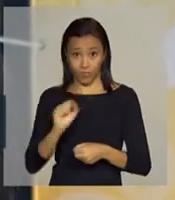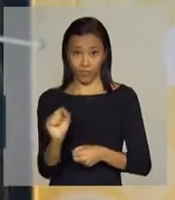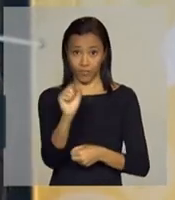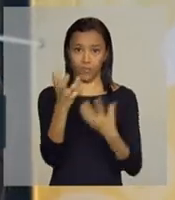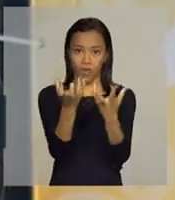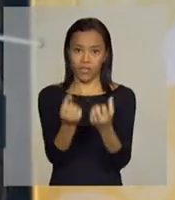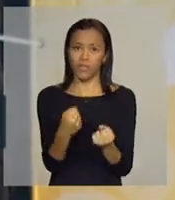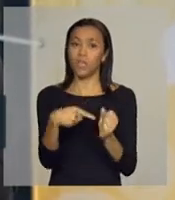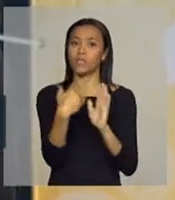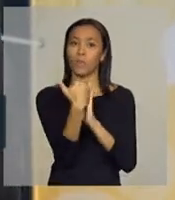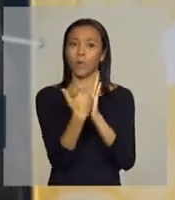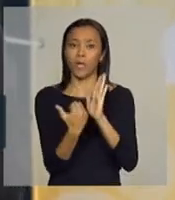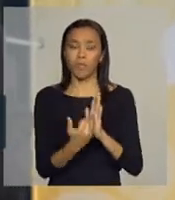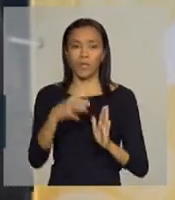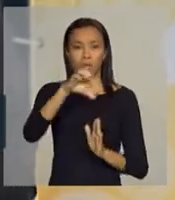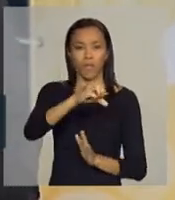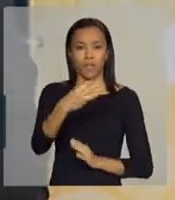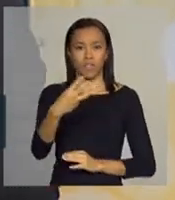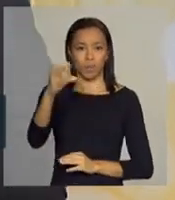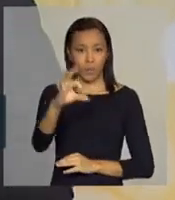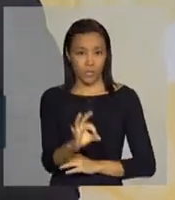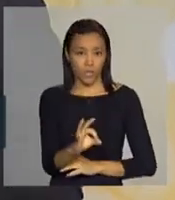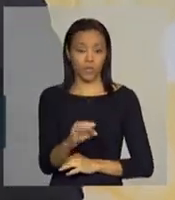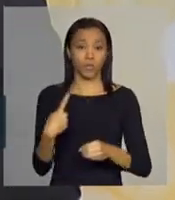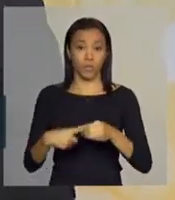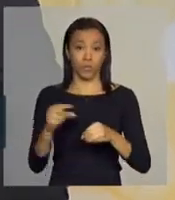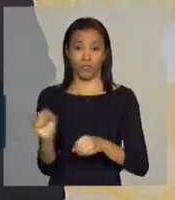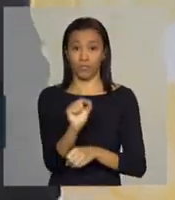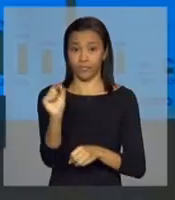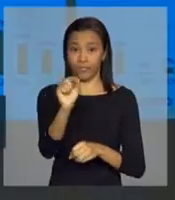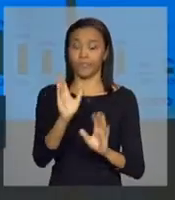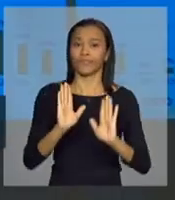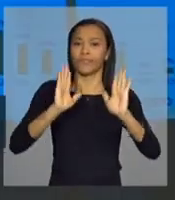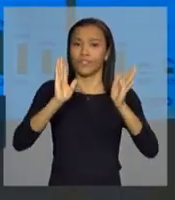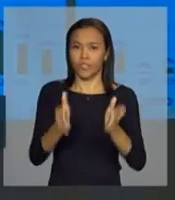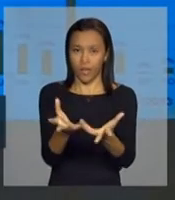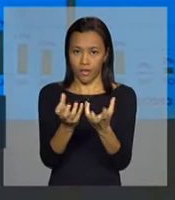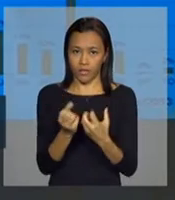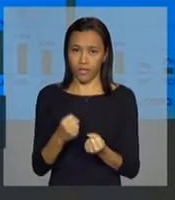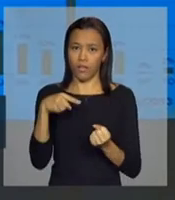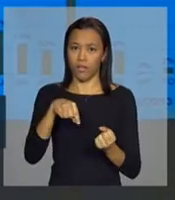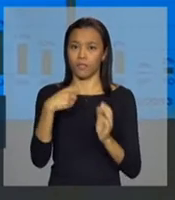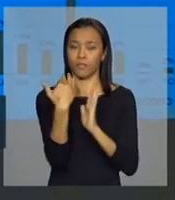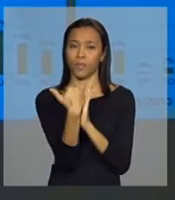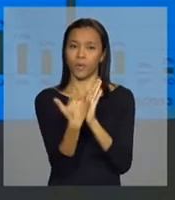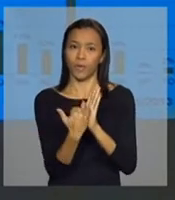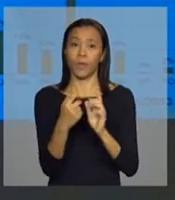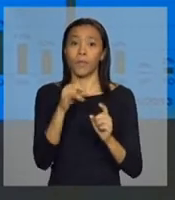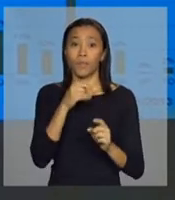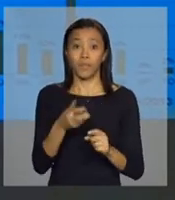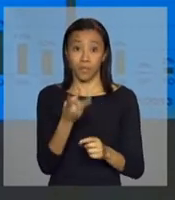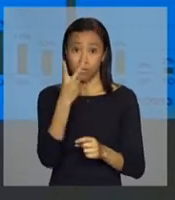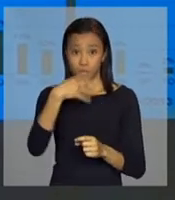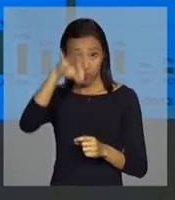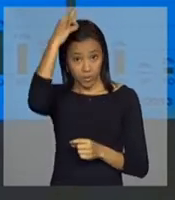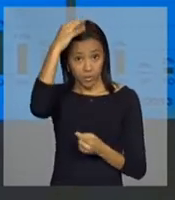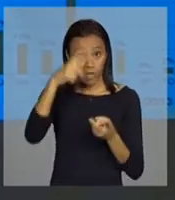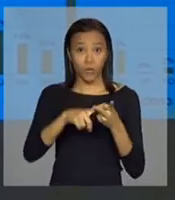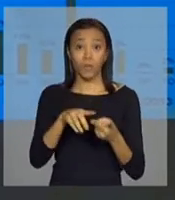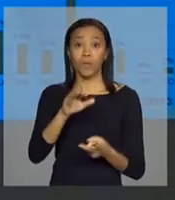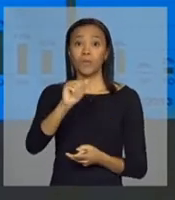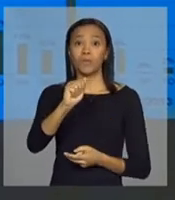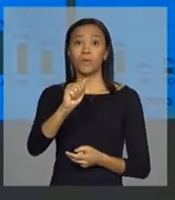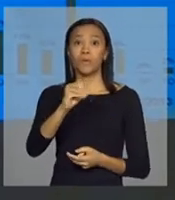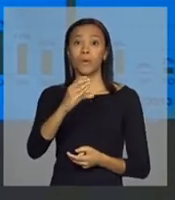Roraima, nós temos 93% dos municípios já aderiram ao programa. No Espírito Santo, 41%, no Acre,